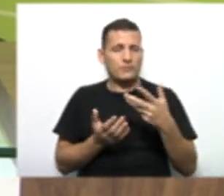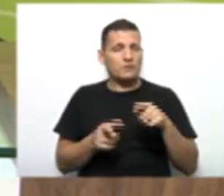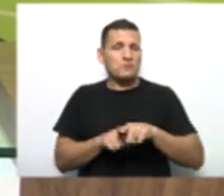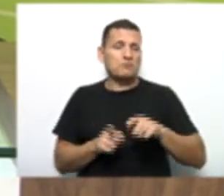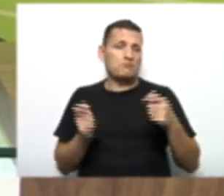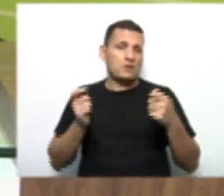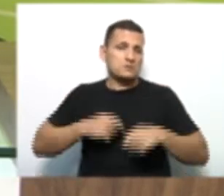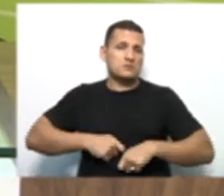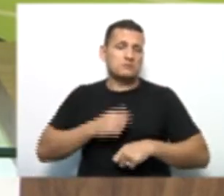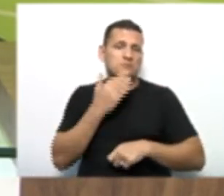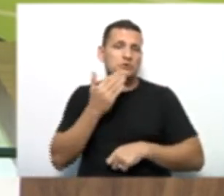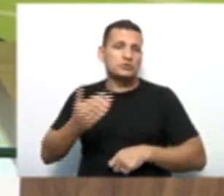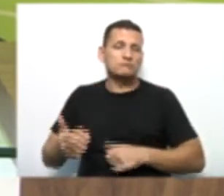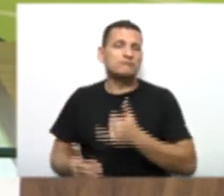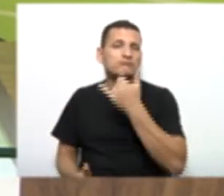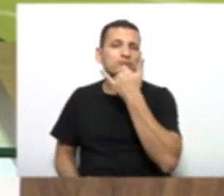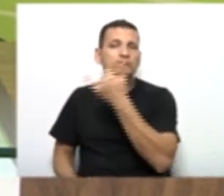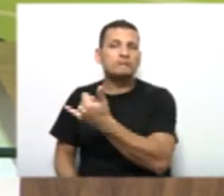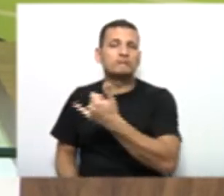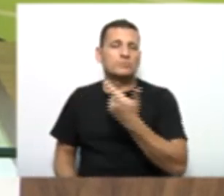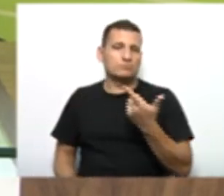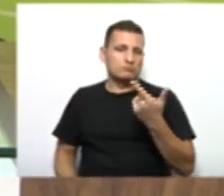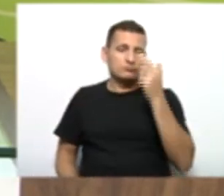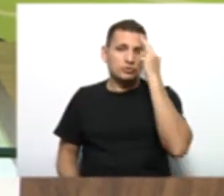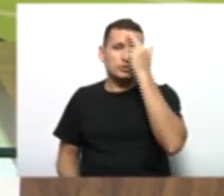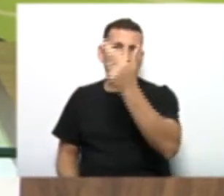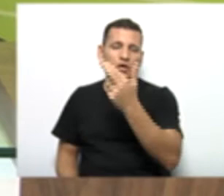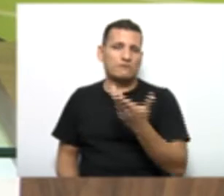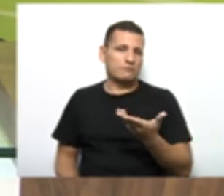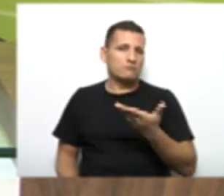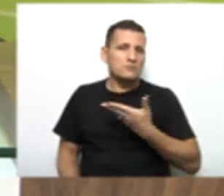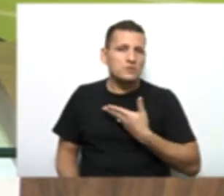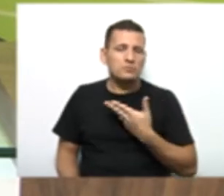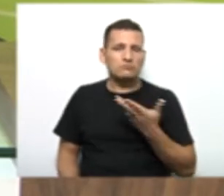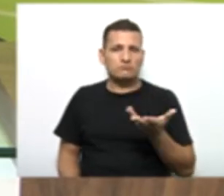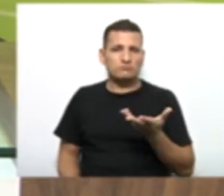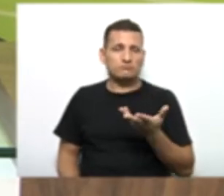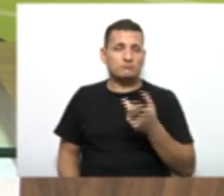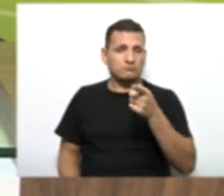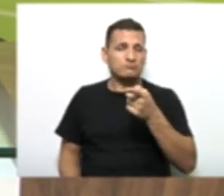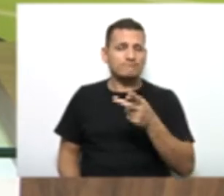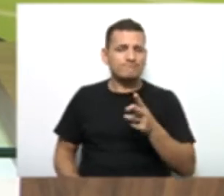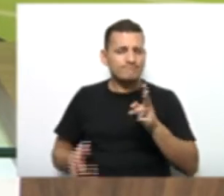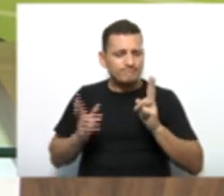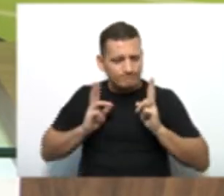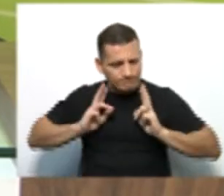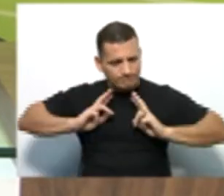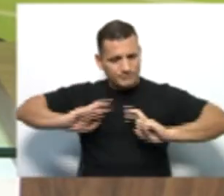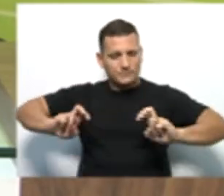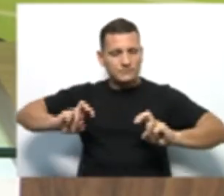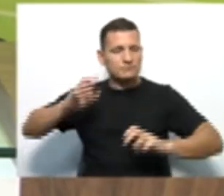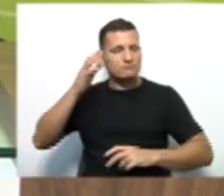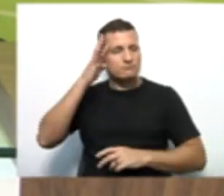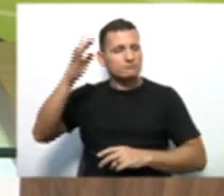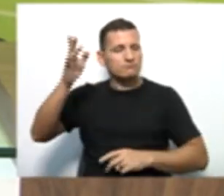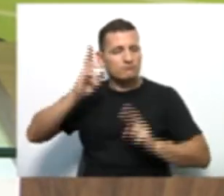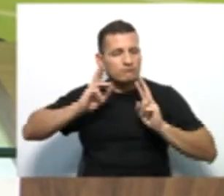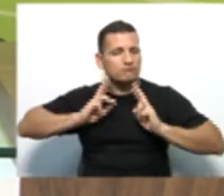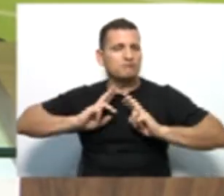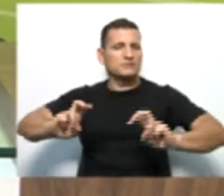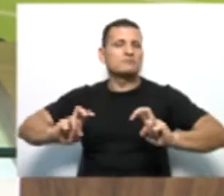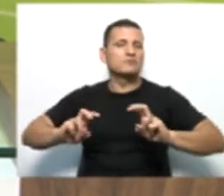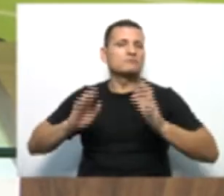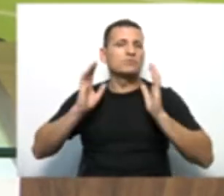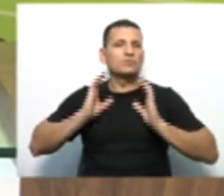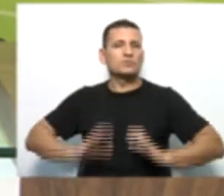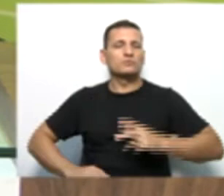desculpa com o seu colega, com o seu superior hierárquico, quando você perceber, dentro da sua reflexão teórica, da sua conduta